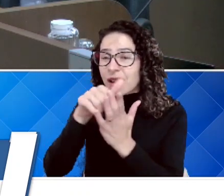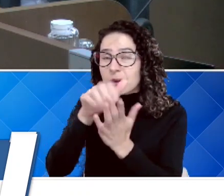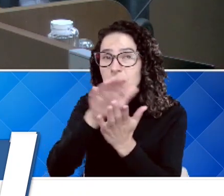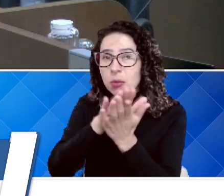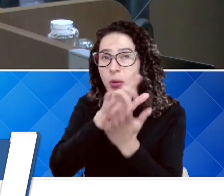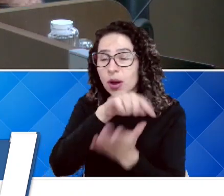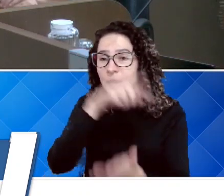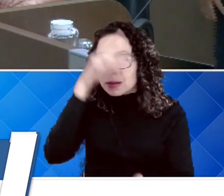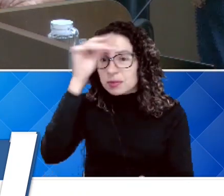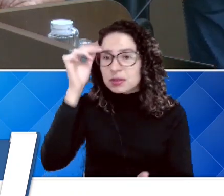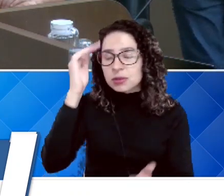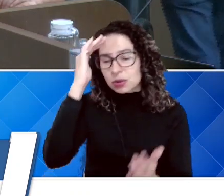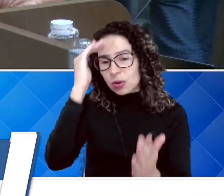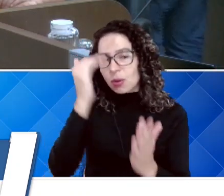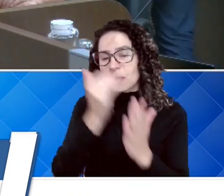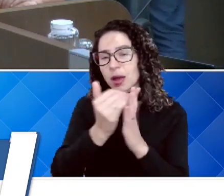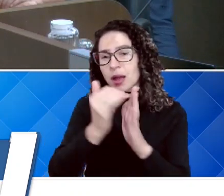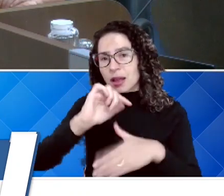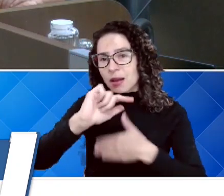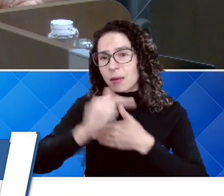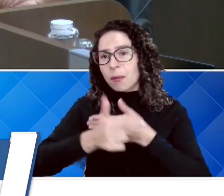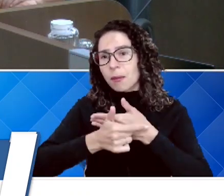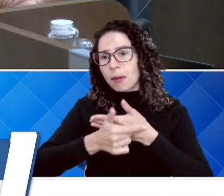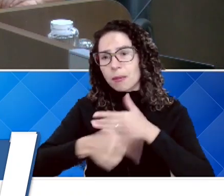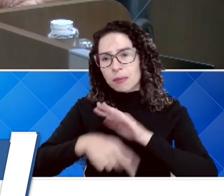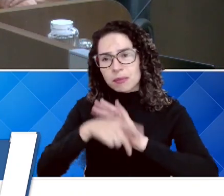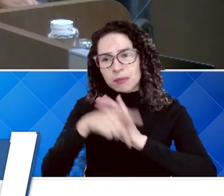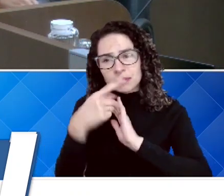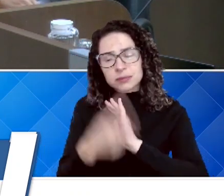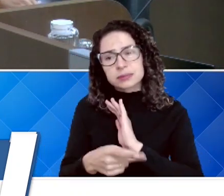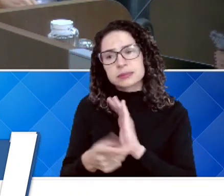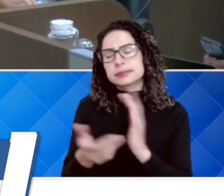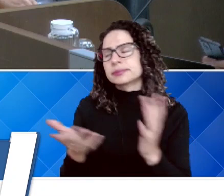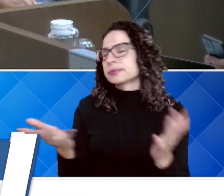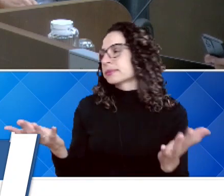prefeitura cumprir o papel que é dela. Não tem cabimento.